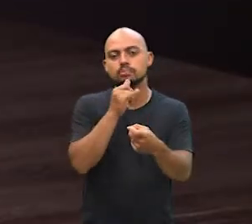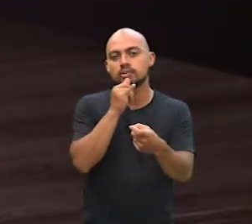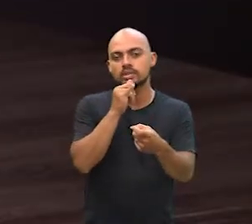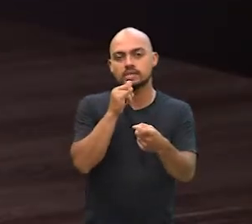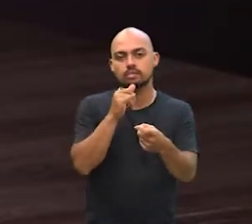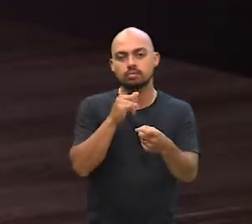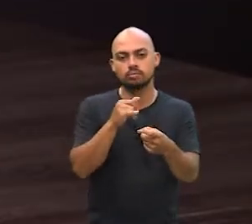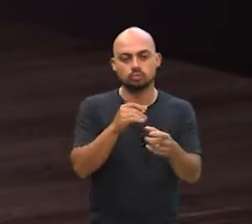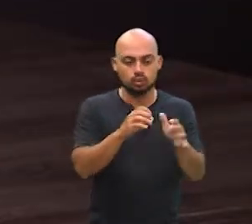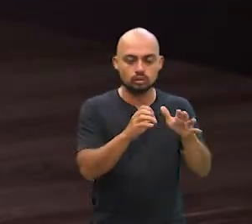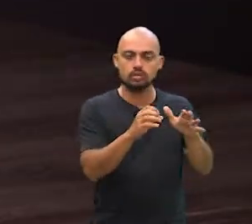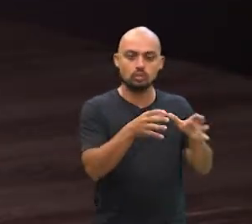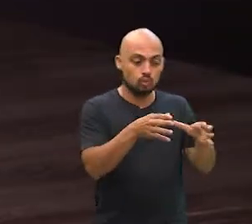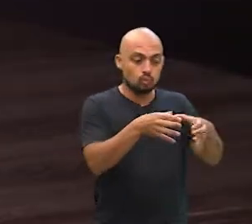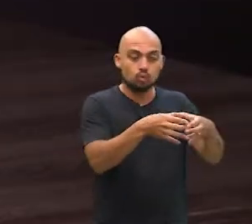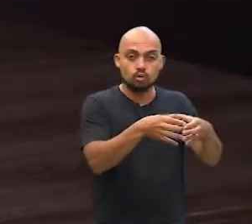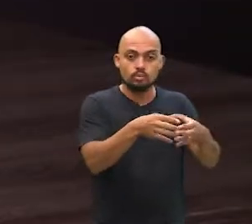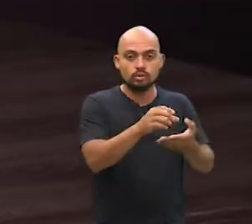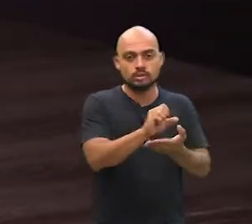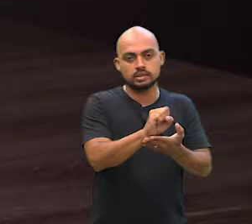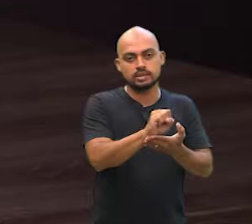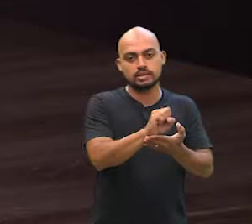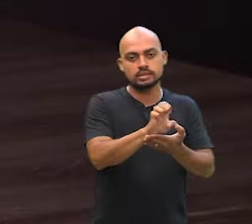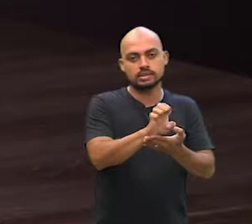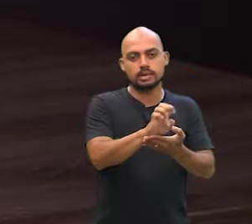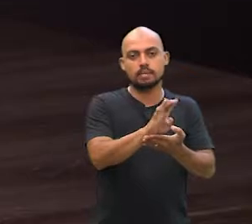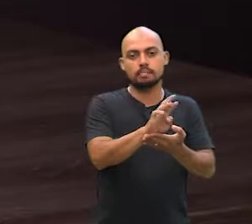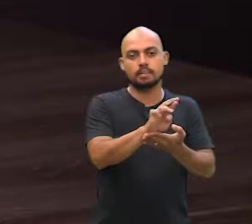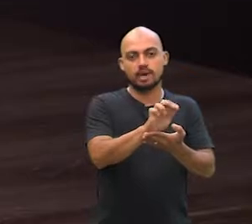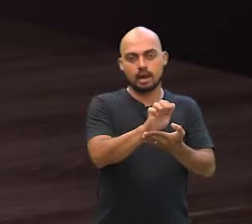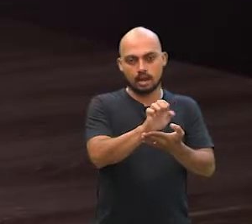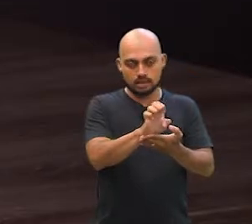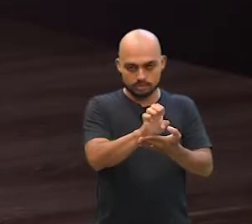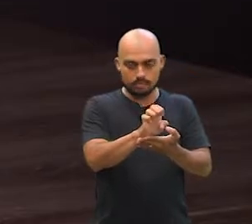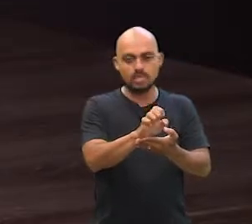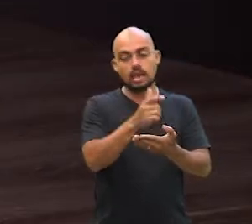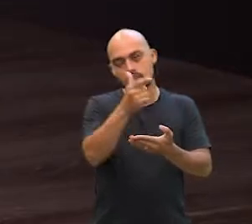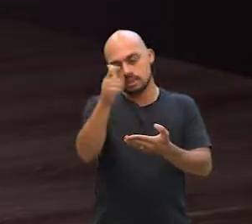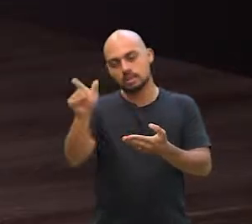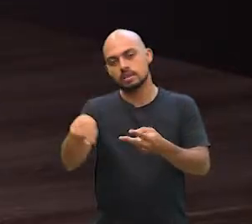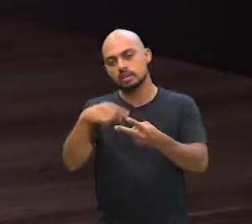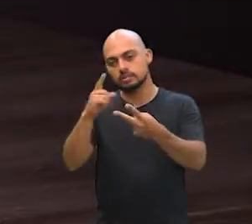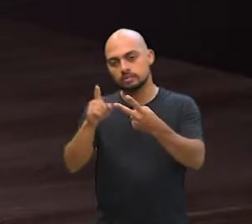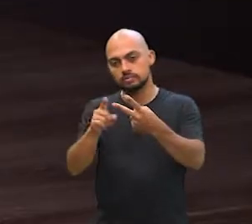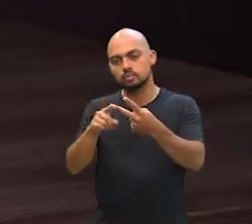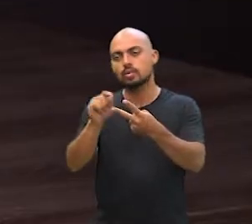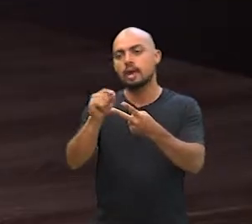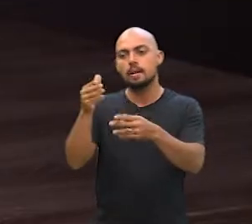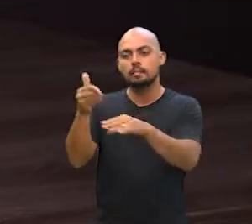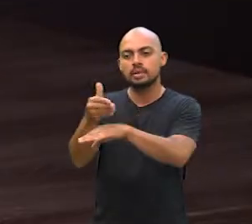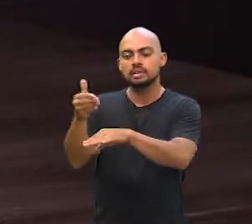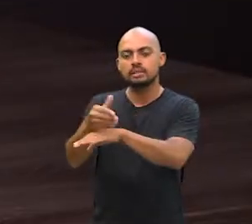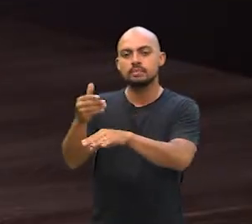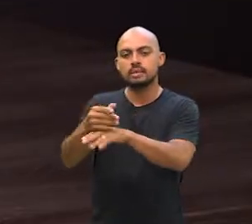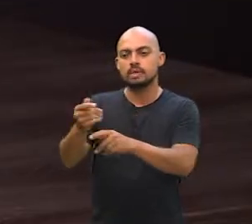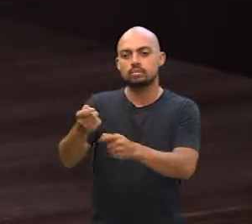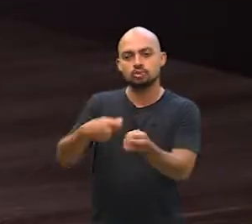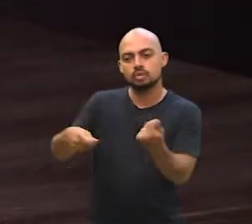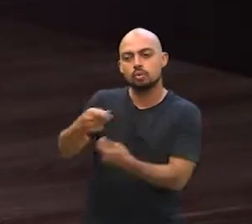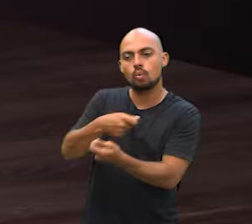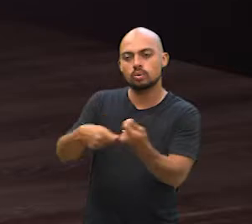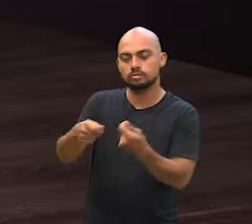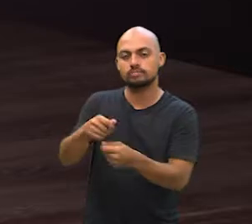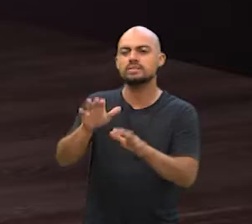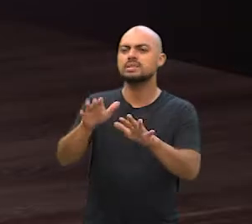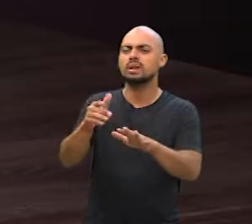de uma entidade como o Sebrae. Depois, a participação de pitches de negócio. Foi num desses eventos que aí você